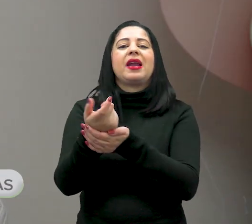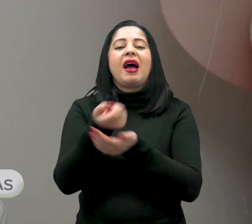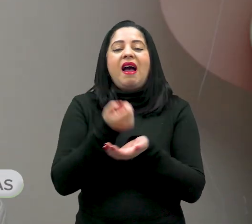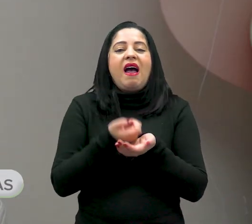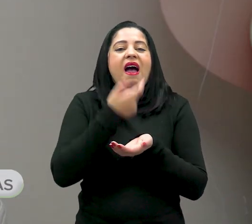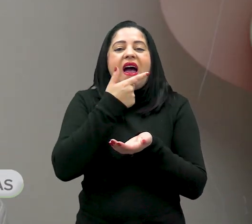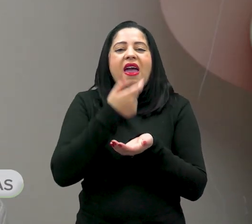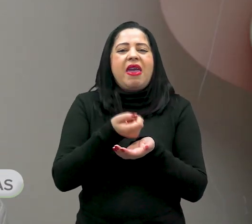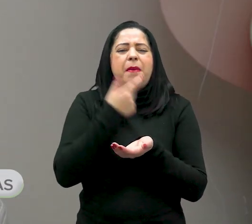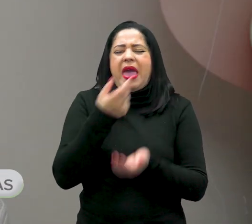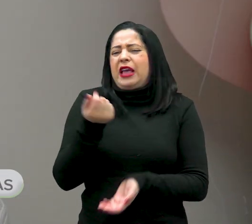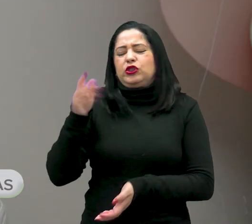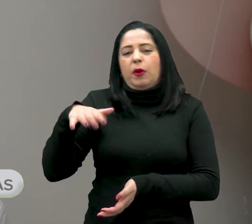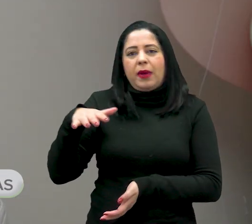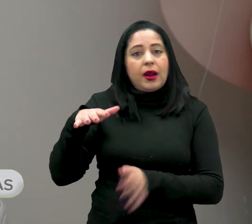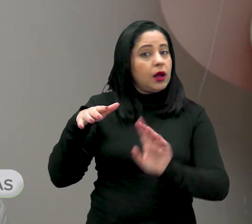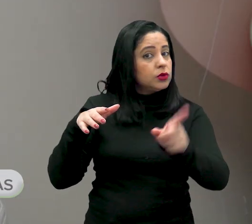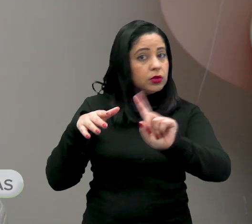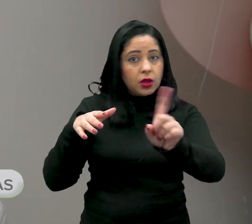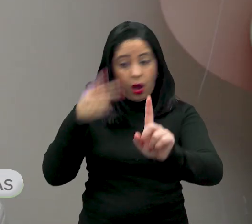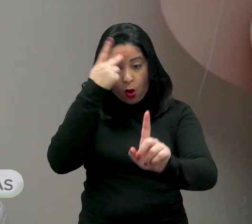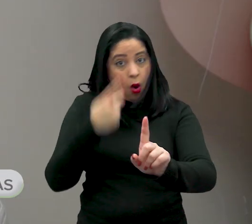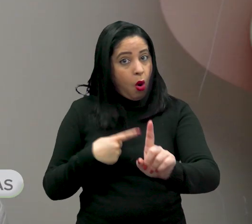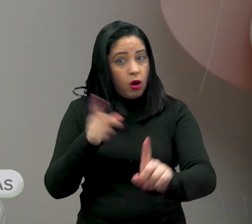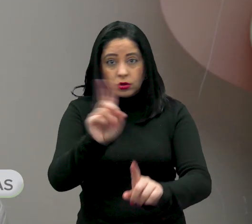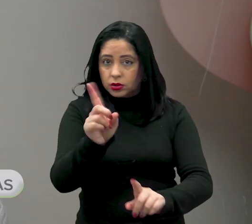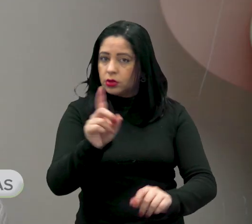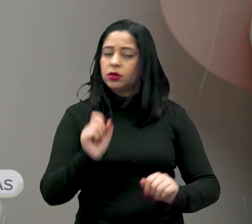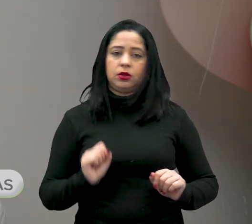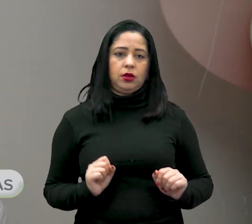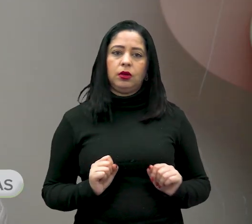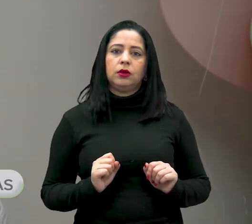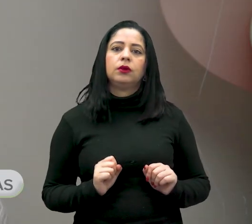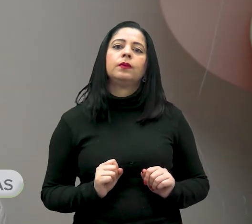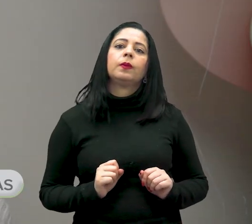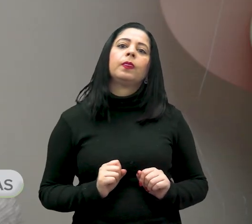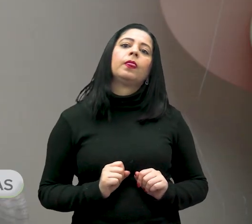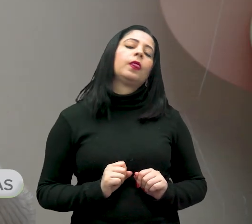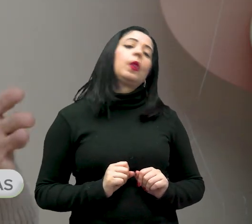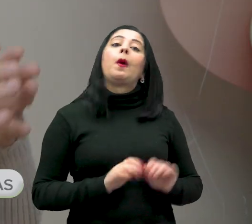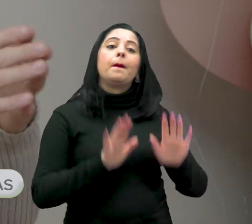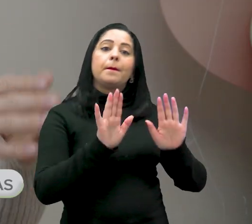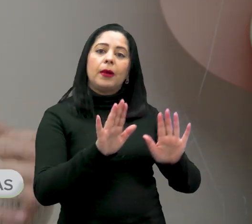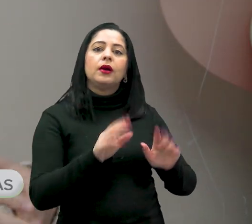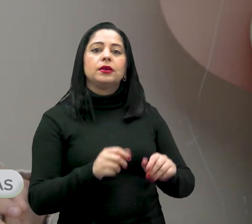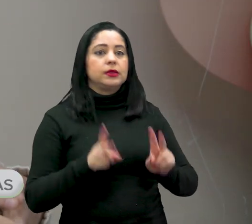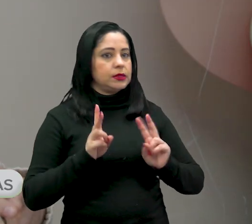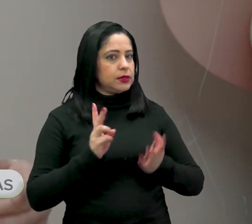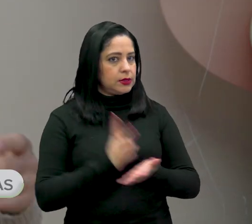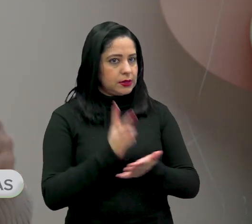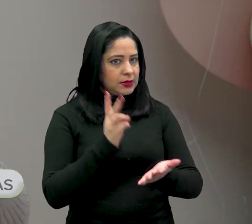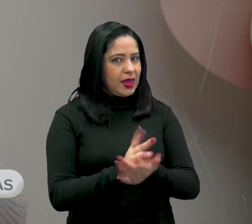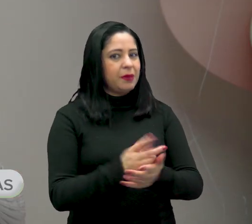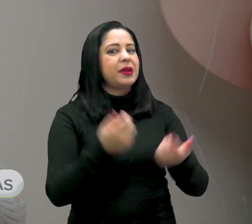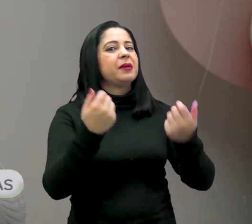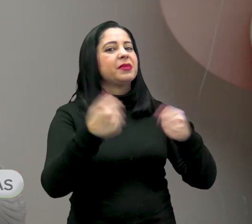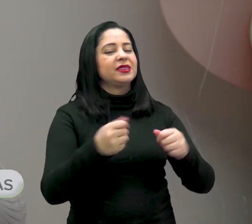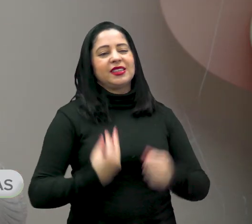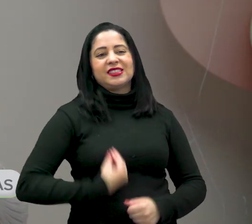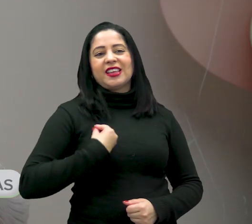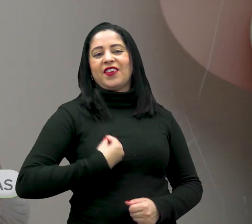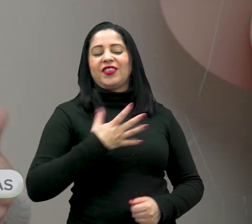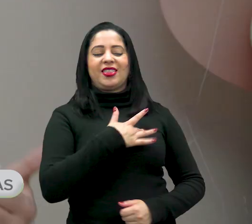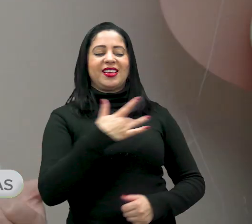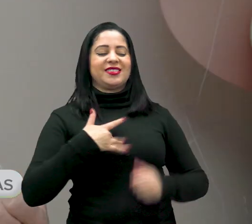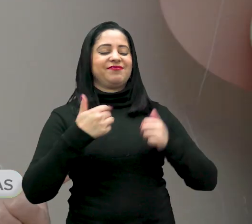você passa, compra ali rapidinho, baratinho, não faça isso por conta própria nunca, tá? Não é indicação. Agora, a indicação é, além de uma vida mais